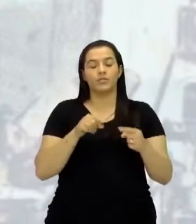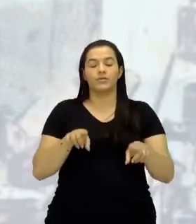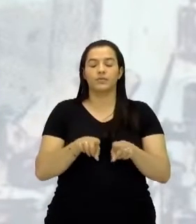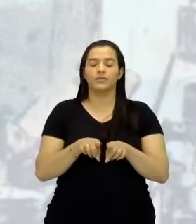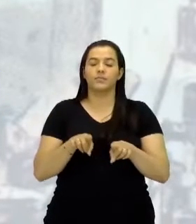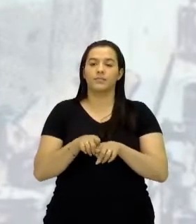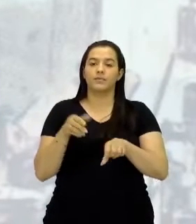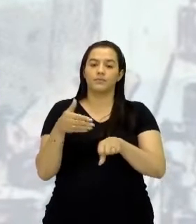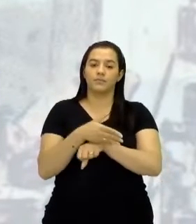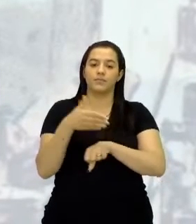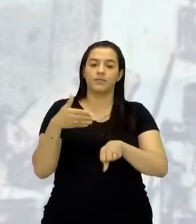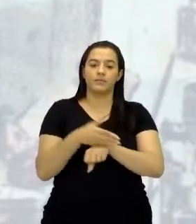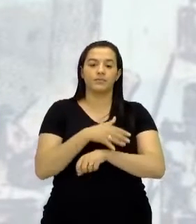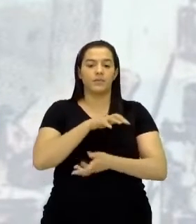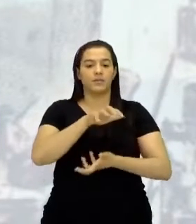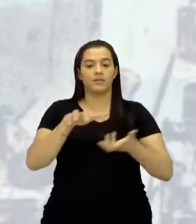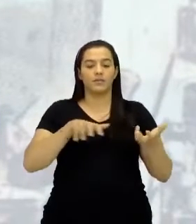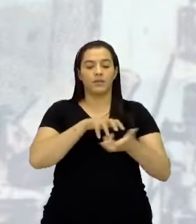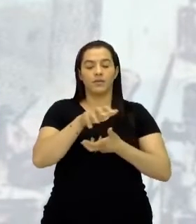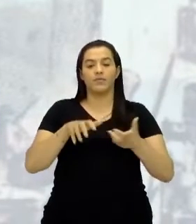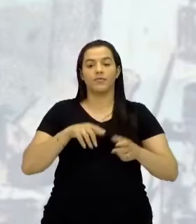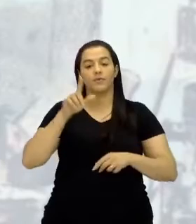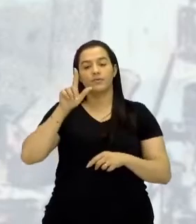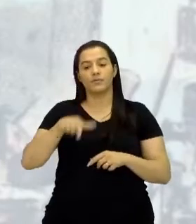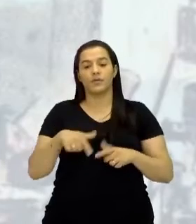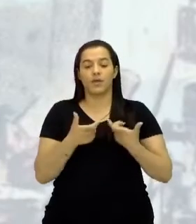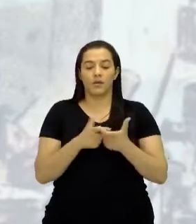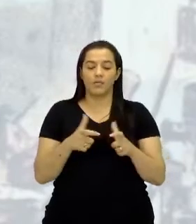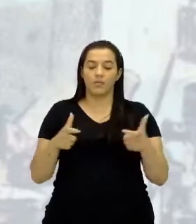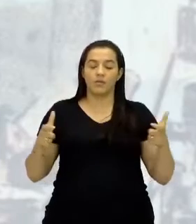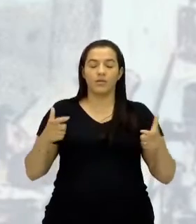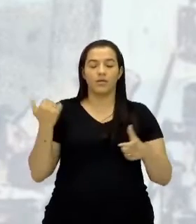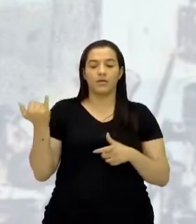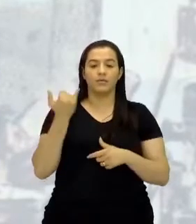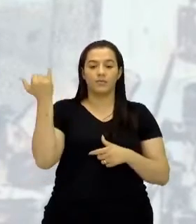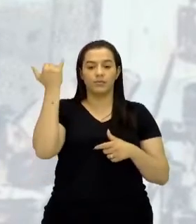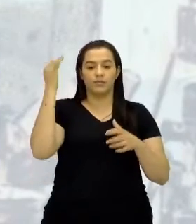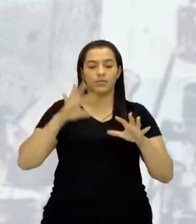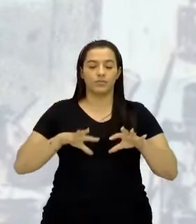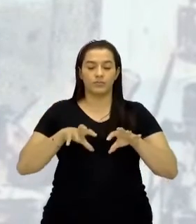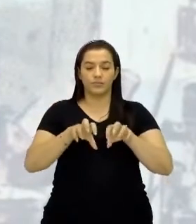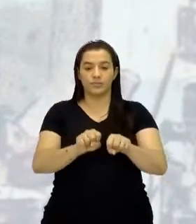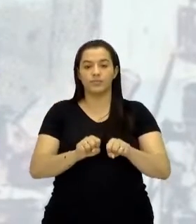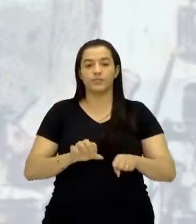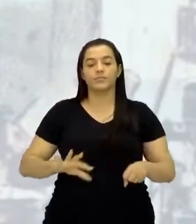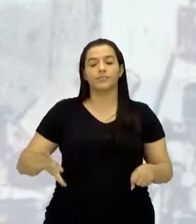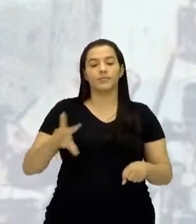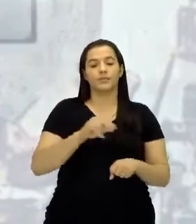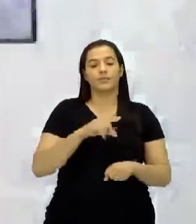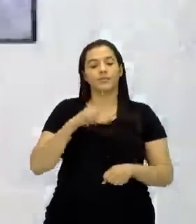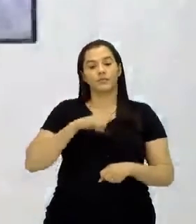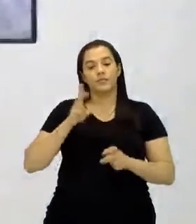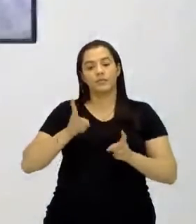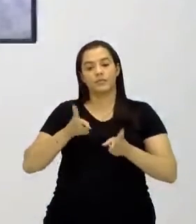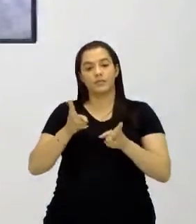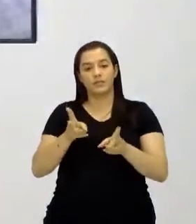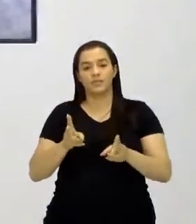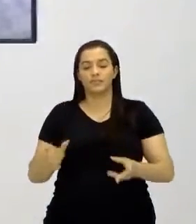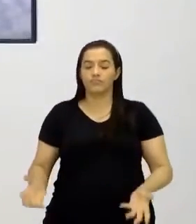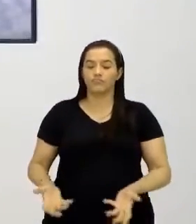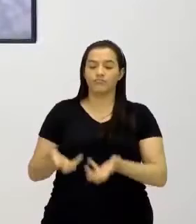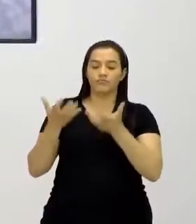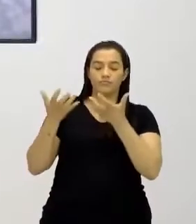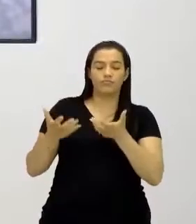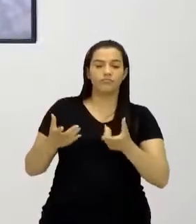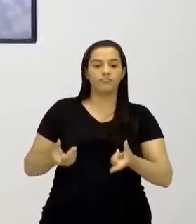média em participar dessa revolta, da cabanagem, era aumentar a importância do seu território. E a gente tem aí sempre a participação da elite,